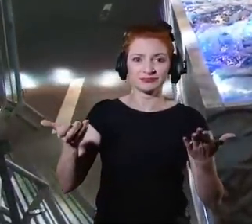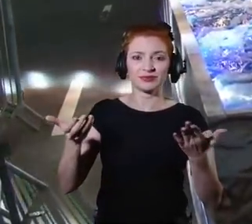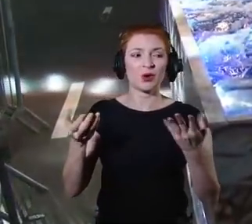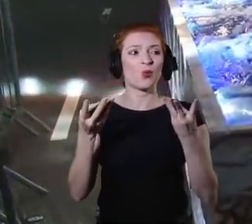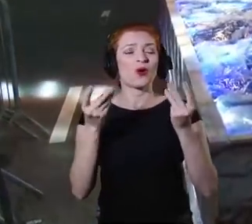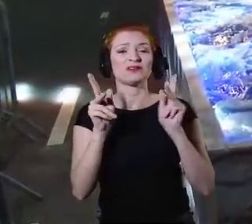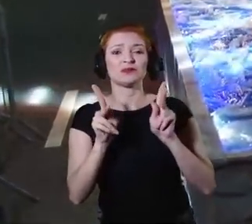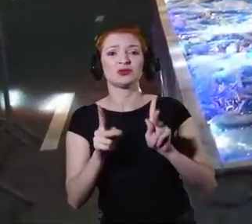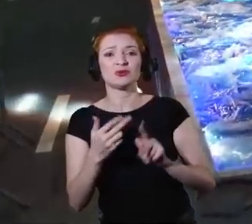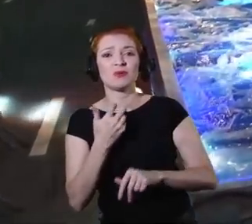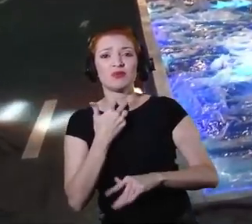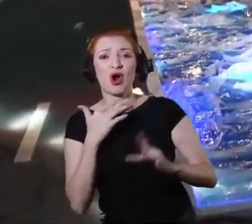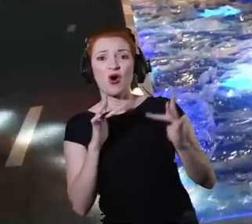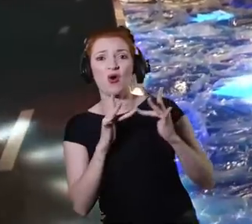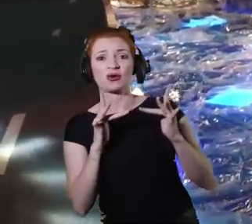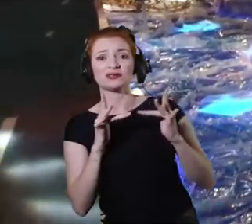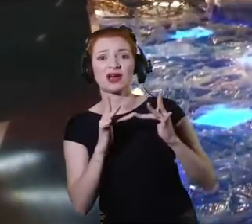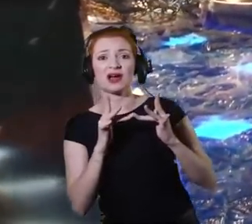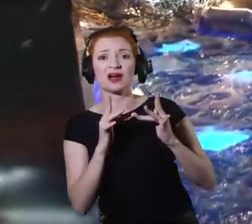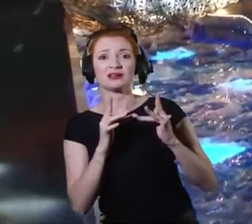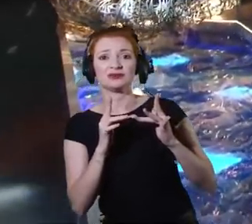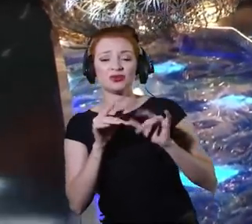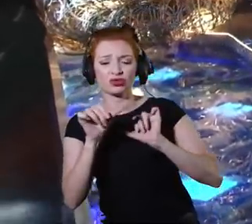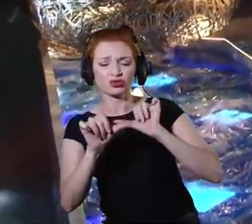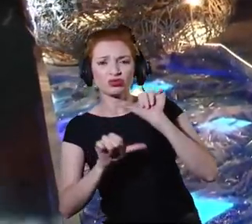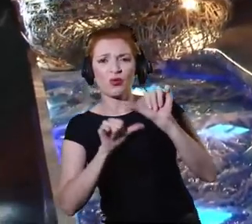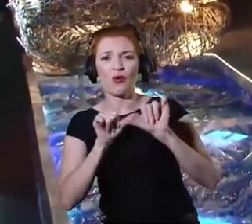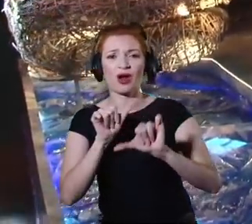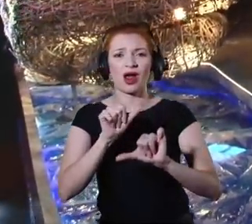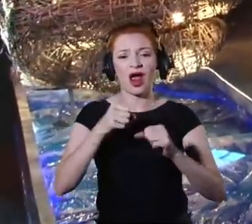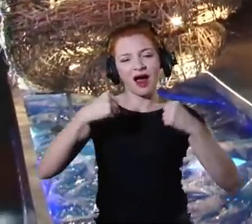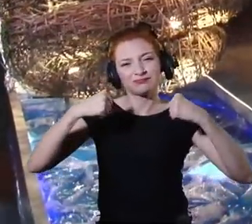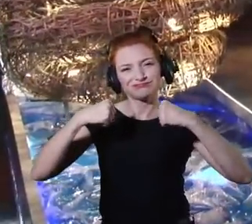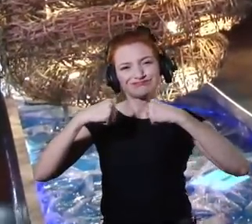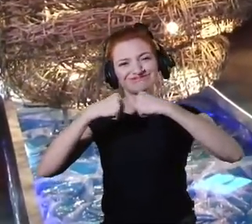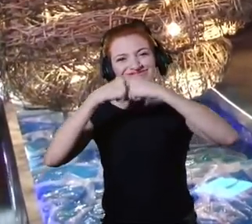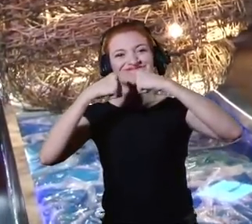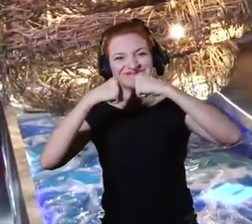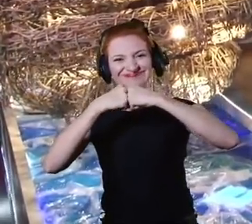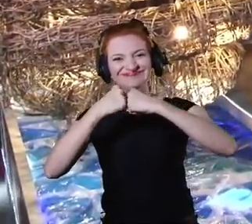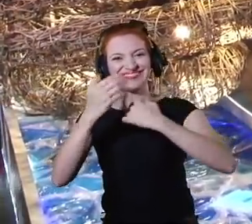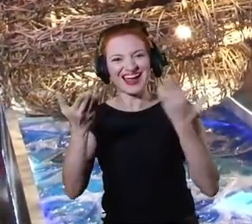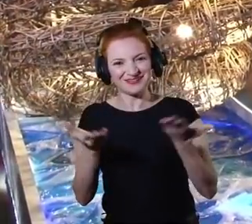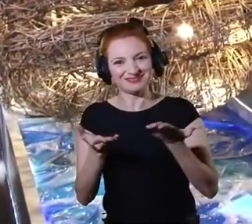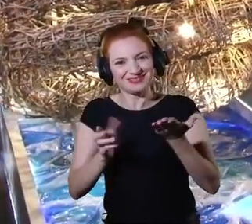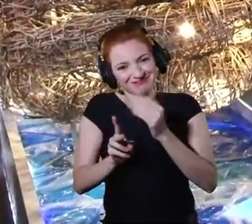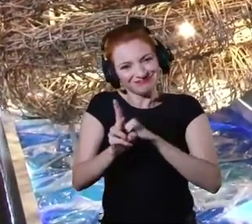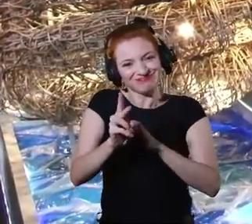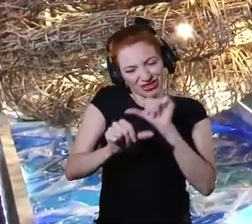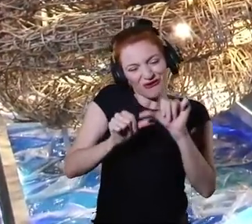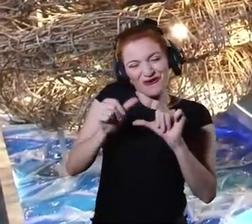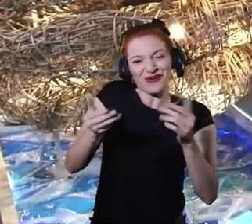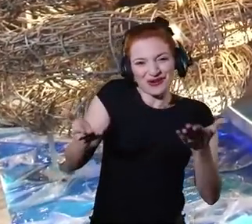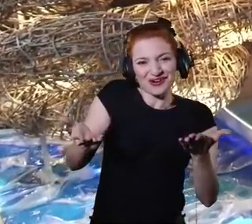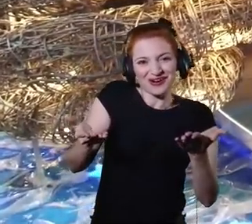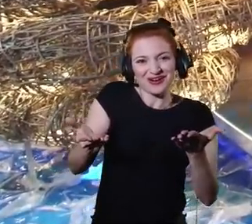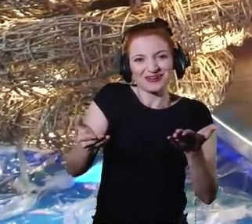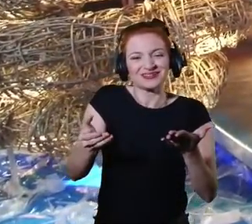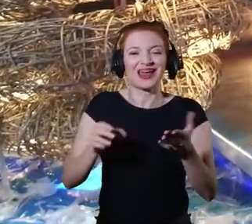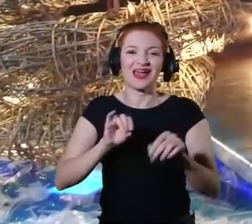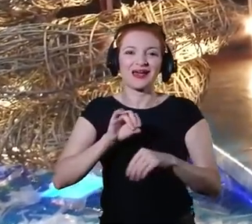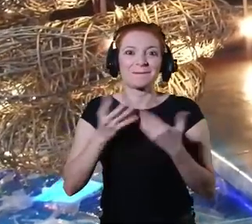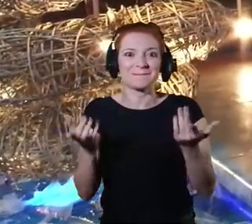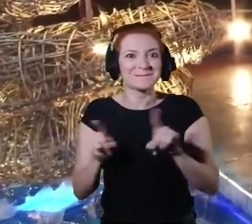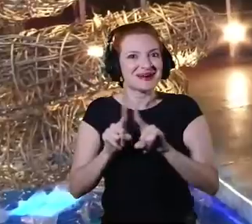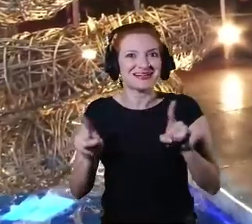tocar? Surgiram outros cumprimentos, o famoso soquinho, que até hoje é válido, mas nada do que